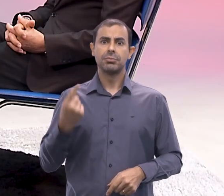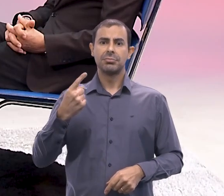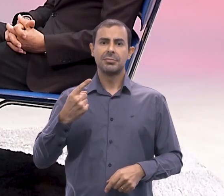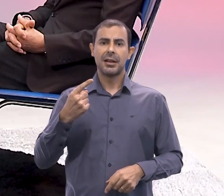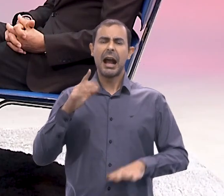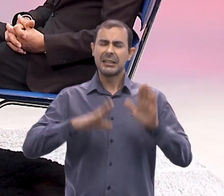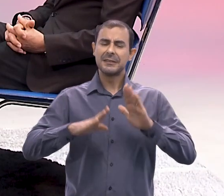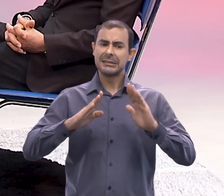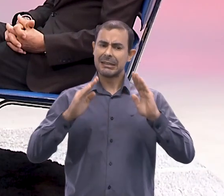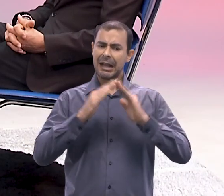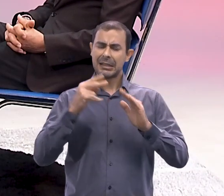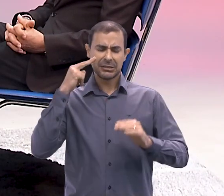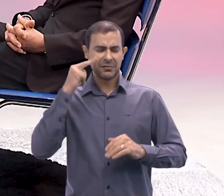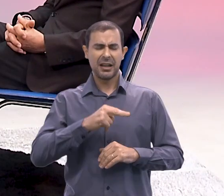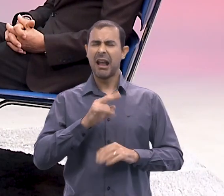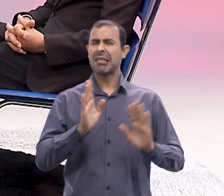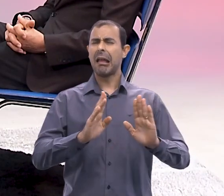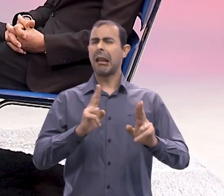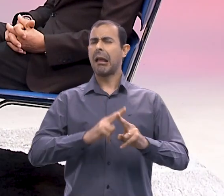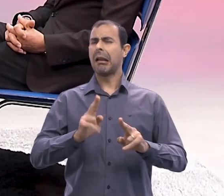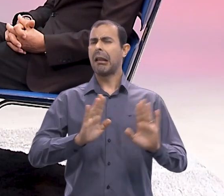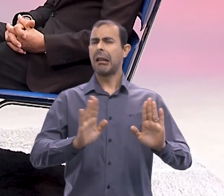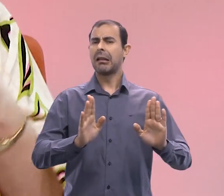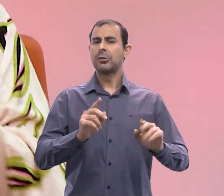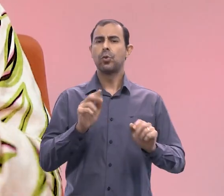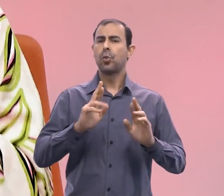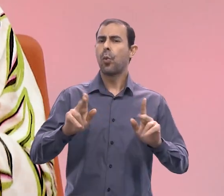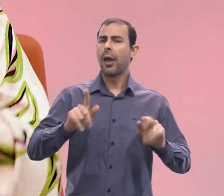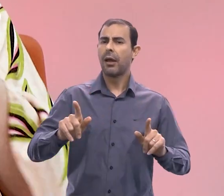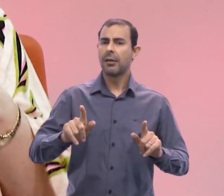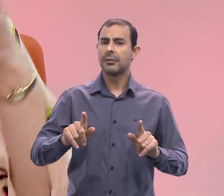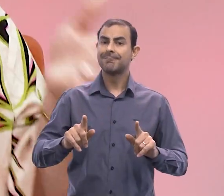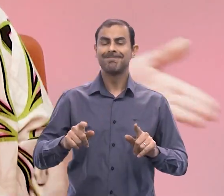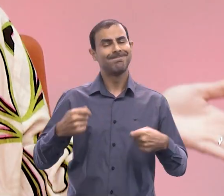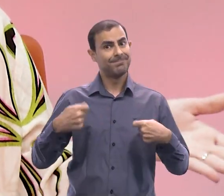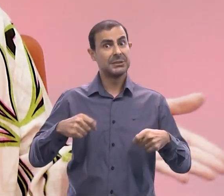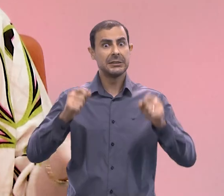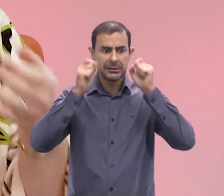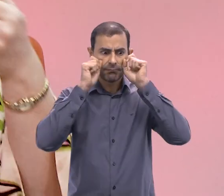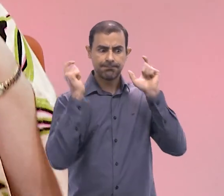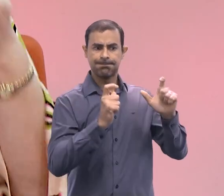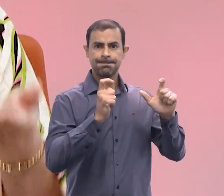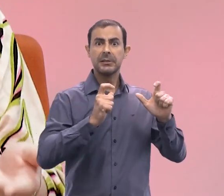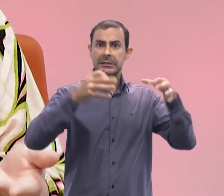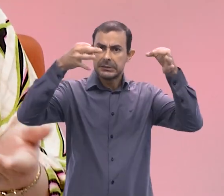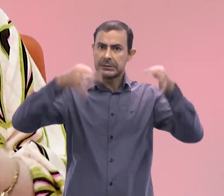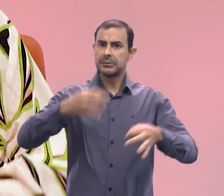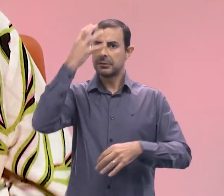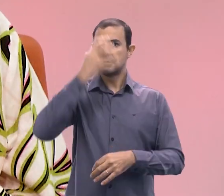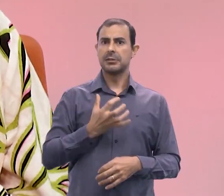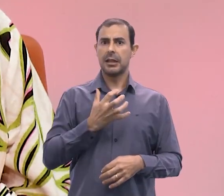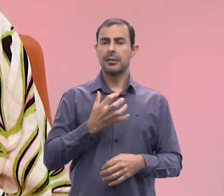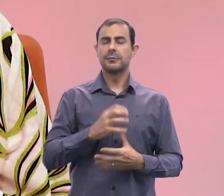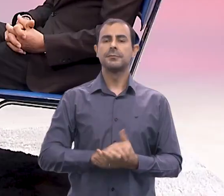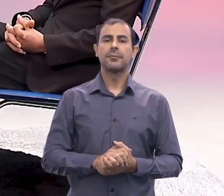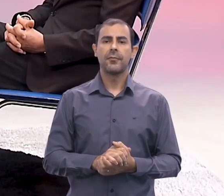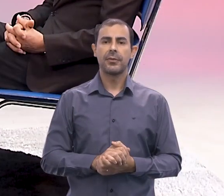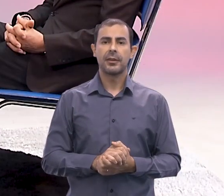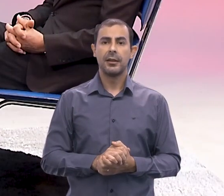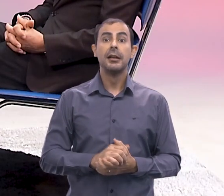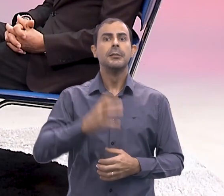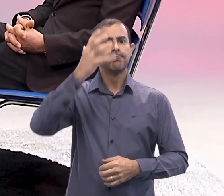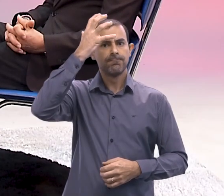fica minimizando, né? Relativizando a dor, e a gente precisa parar, a gente precisa mesmo levar a sério essa situação, né,